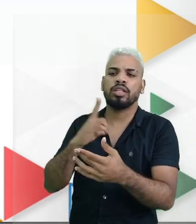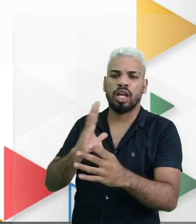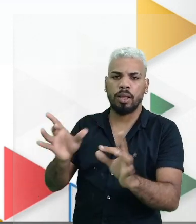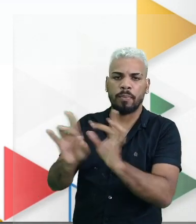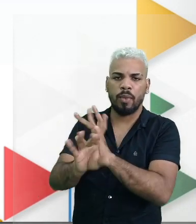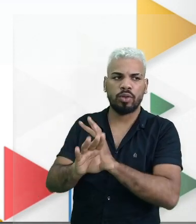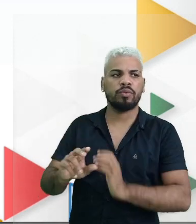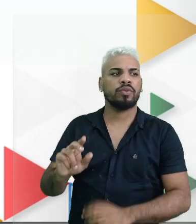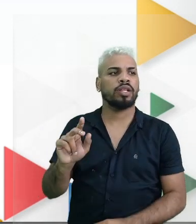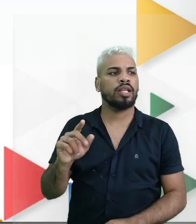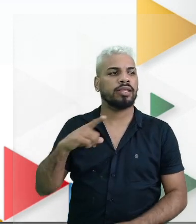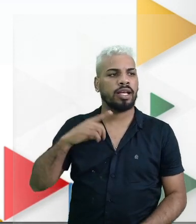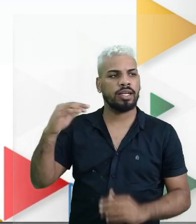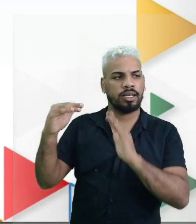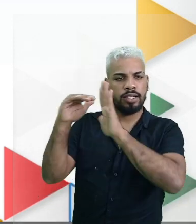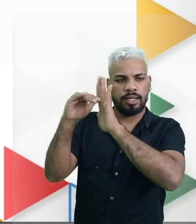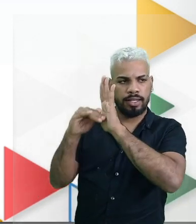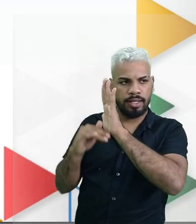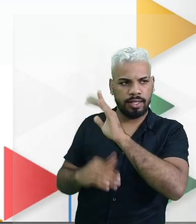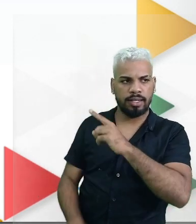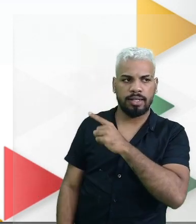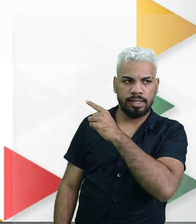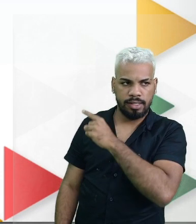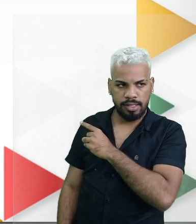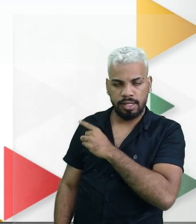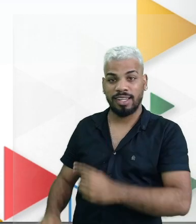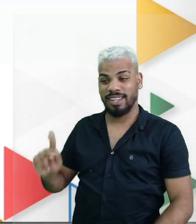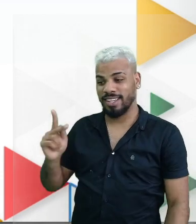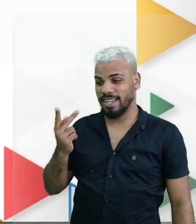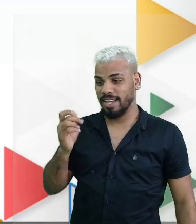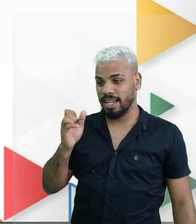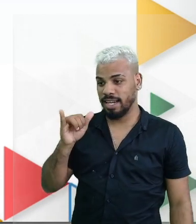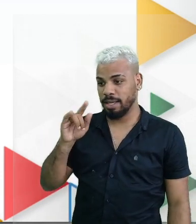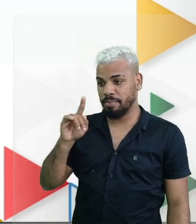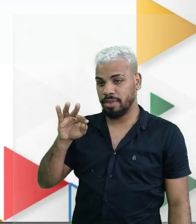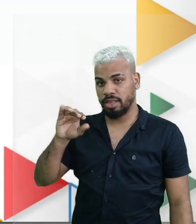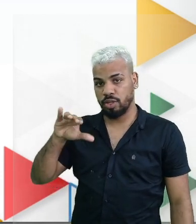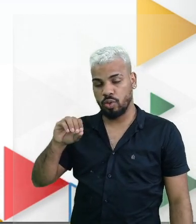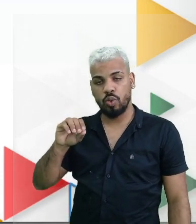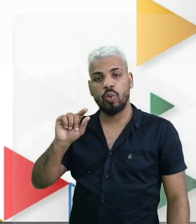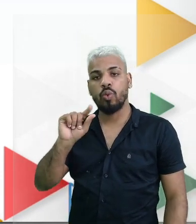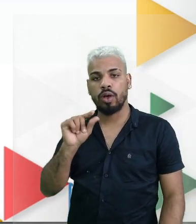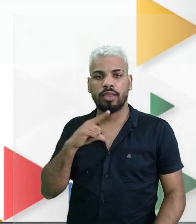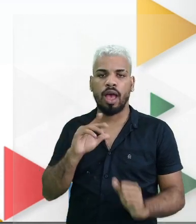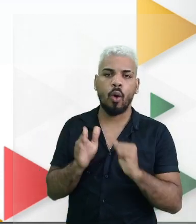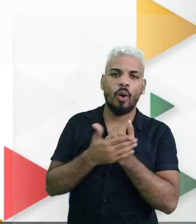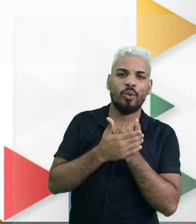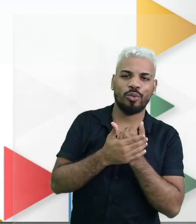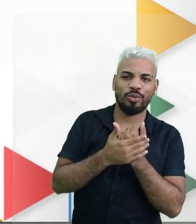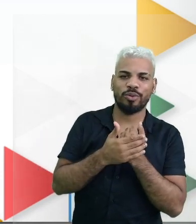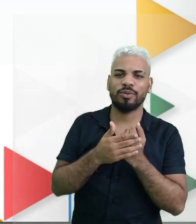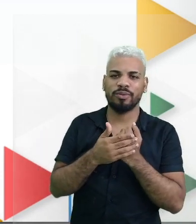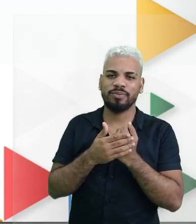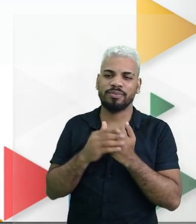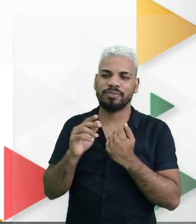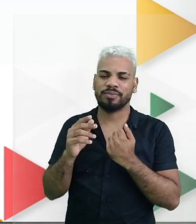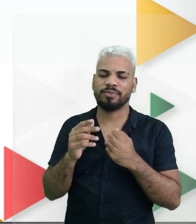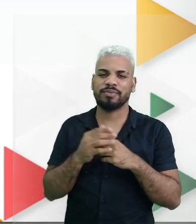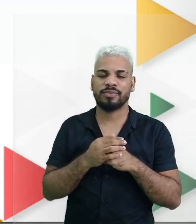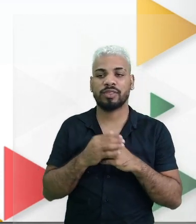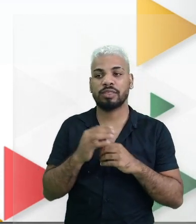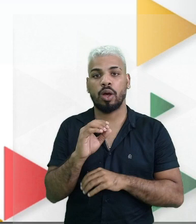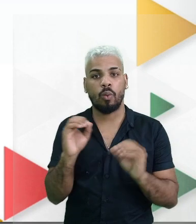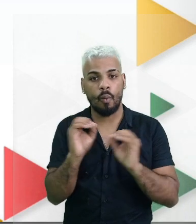o elíptico, que também é chamado de desinencial, alguns o chamam de oculto, o inexistente,